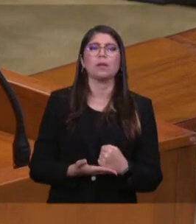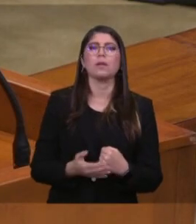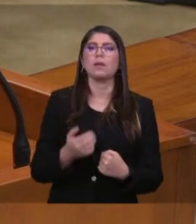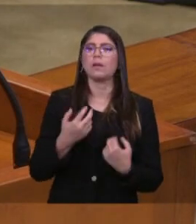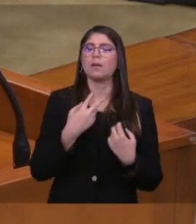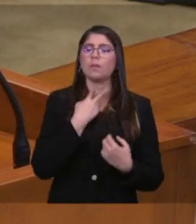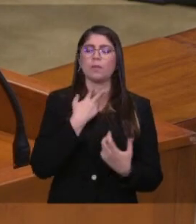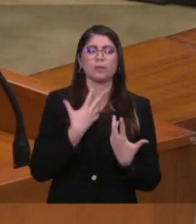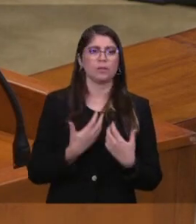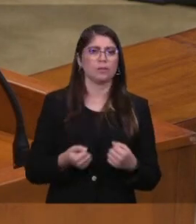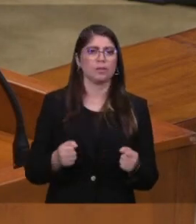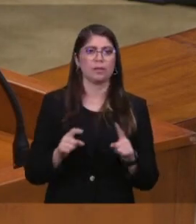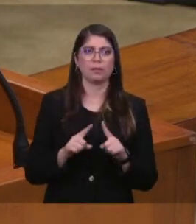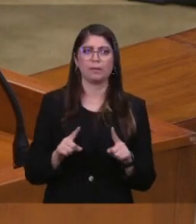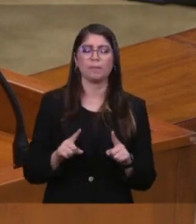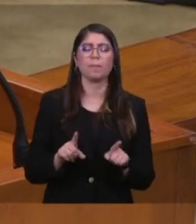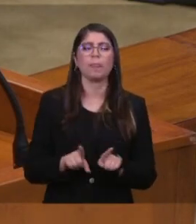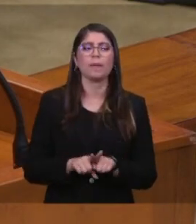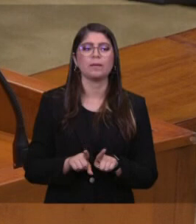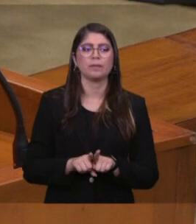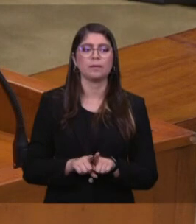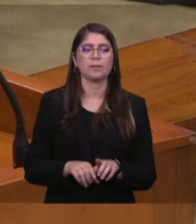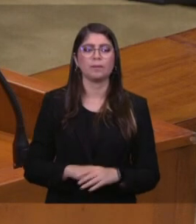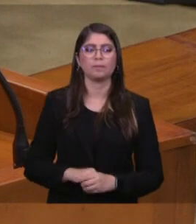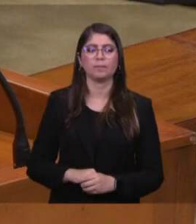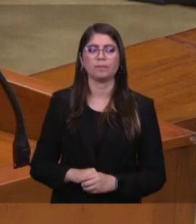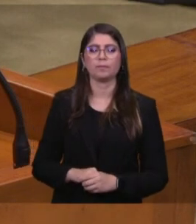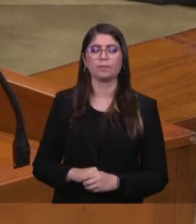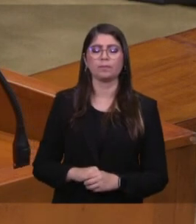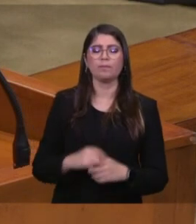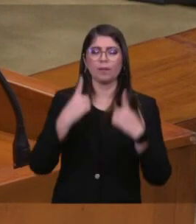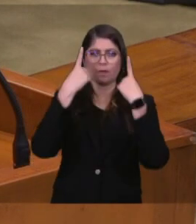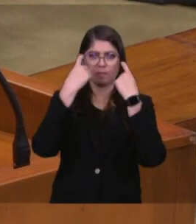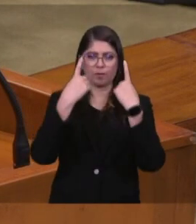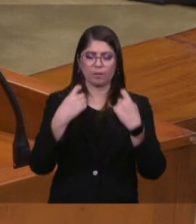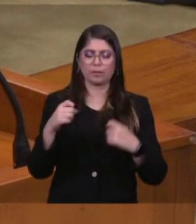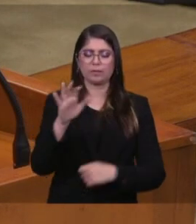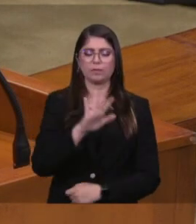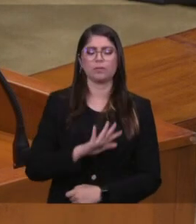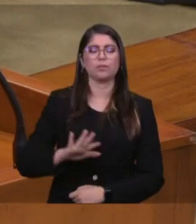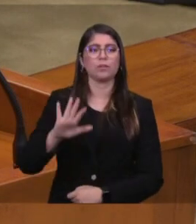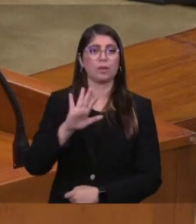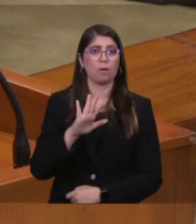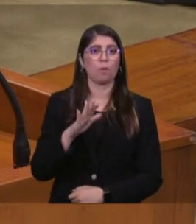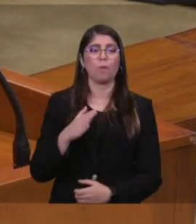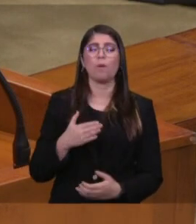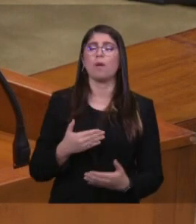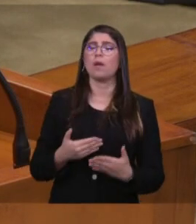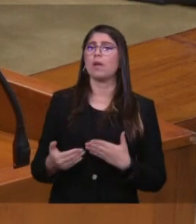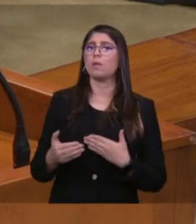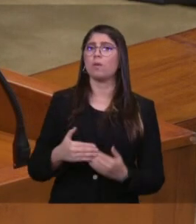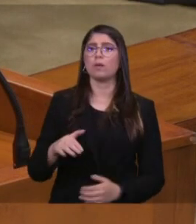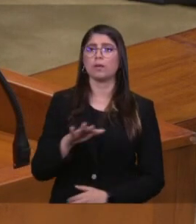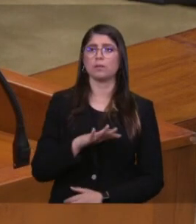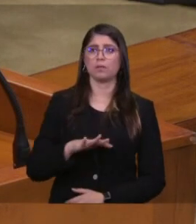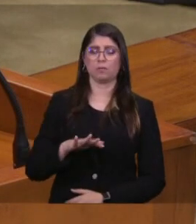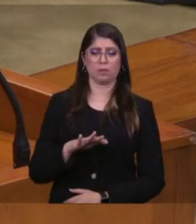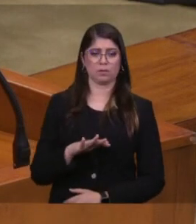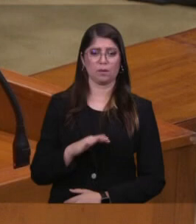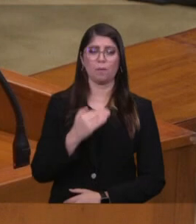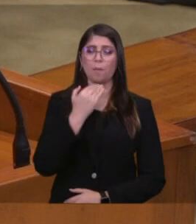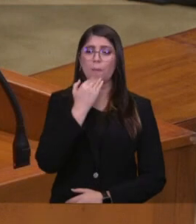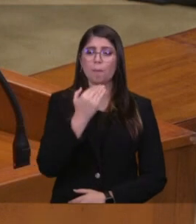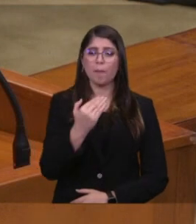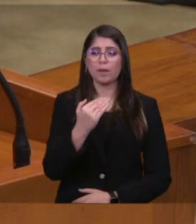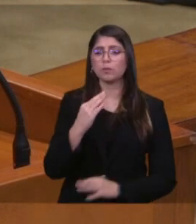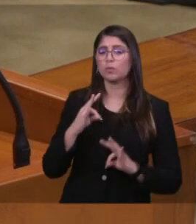reparação voltadas para sanar o cenário de violência generalizada. Em qualquer caso, excelentíssimos ministros, eu peço